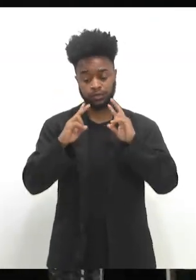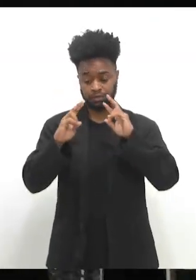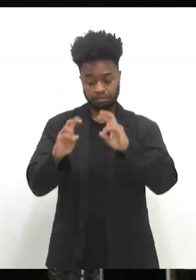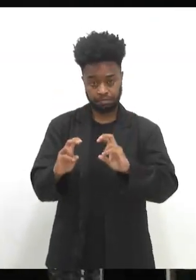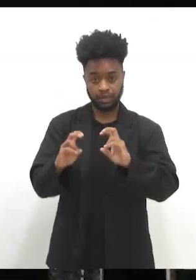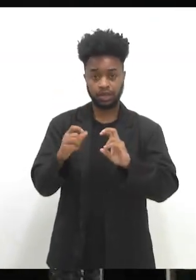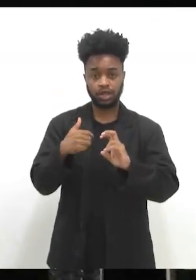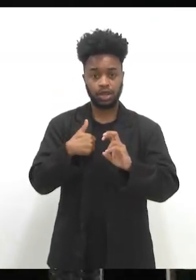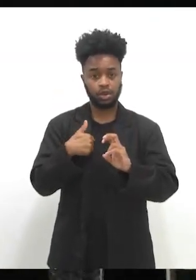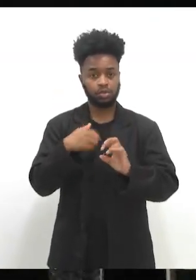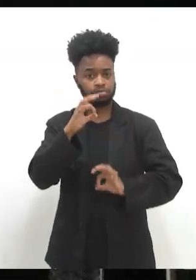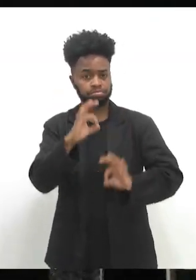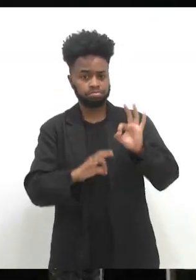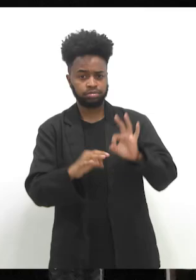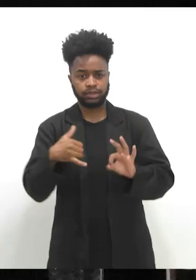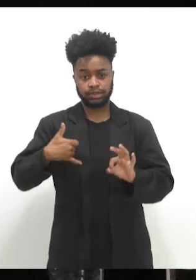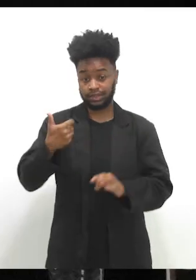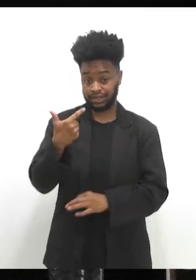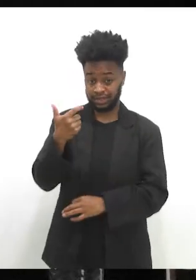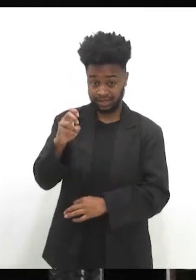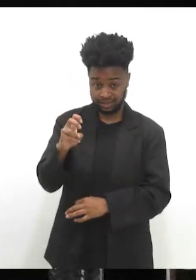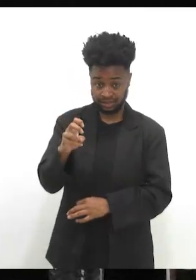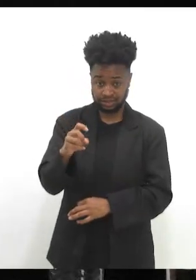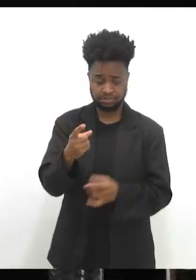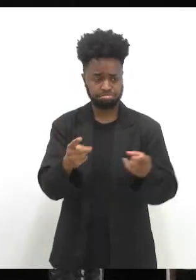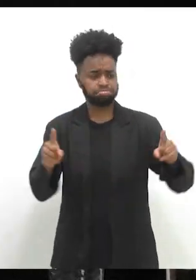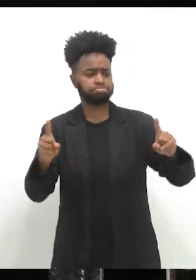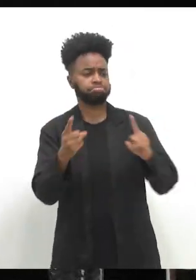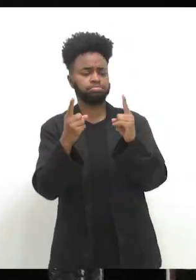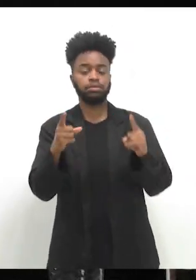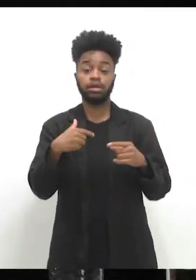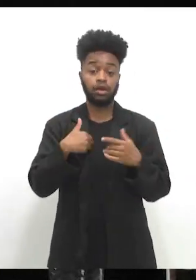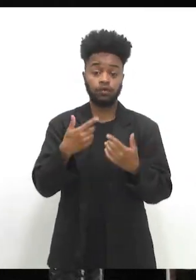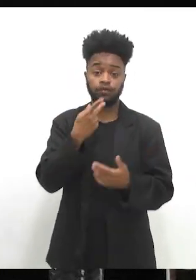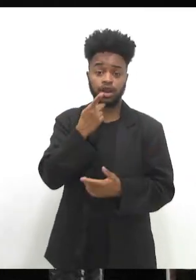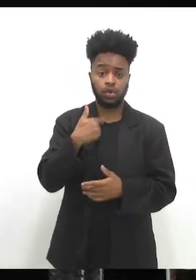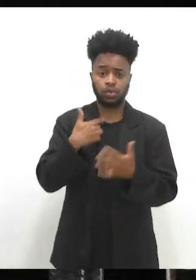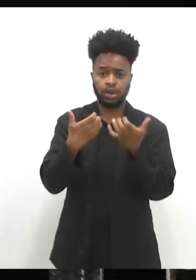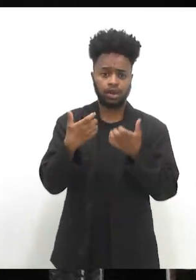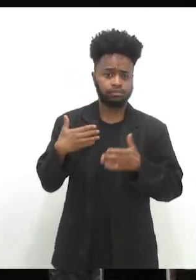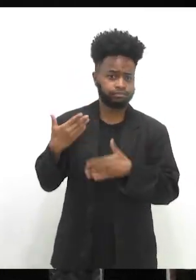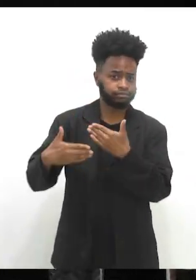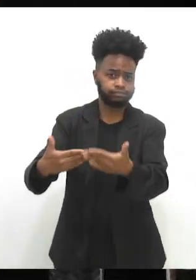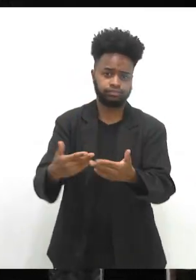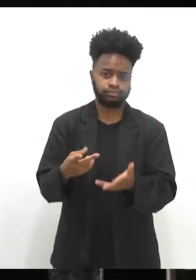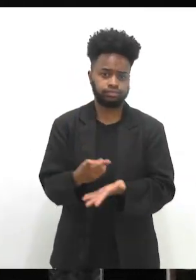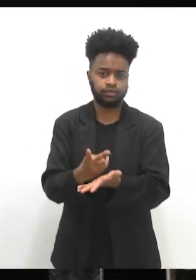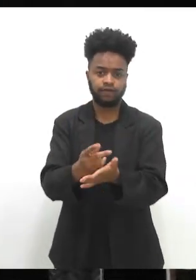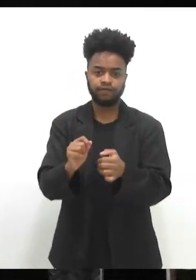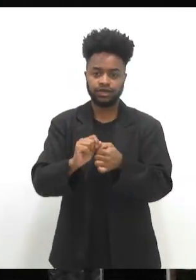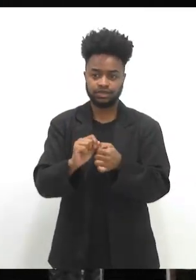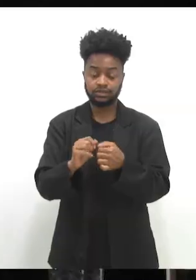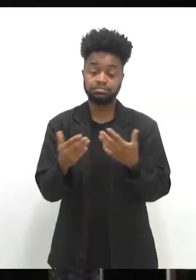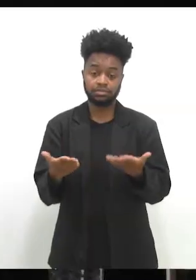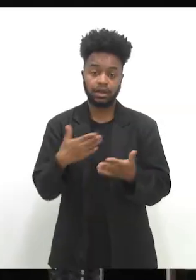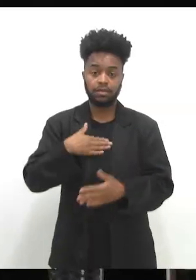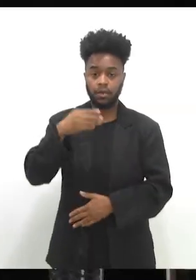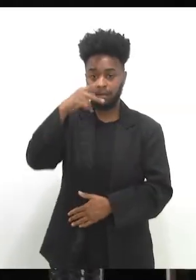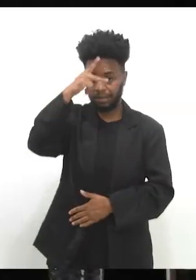me vi regendo aos 15 anos, eu falei, gente, isso aqui é minha vida, eu quero fazer isso para sempre. Eu tive uma oportunidade grande de um padrinho